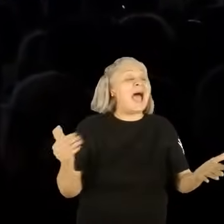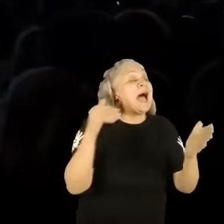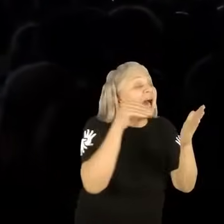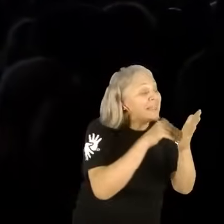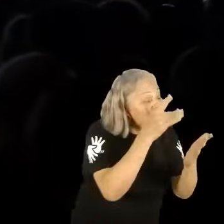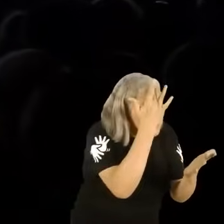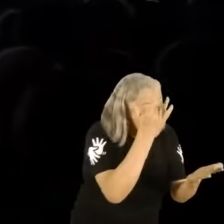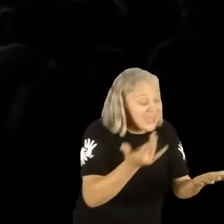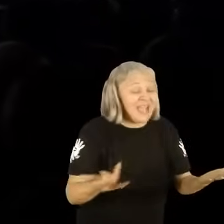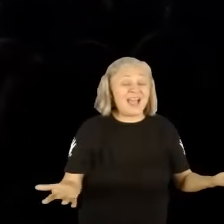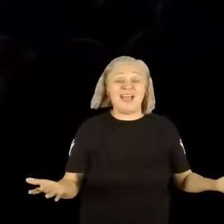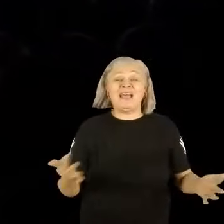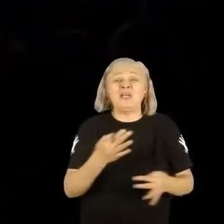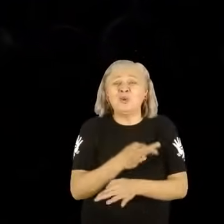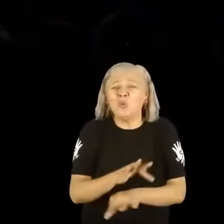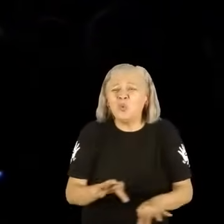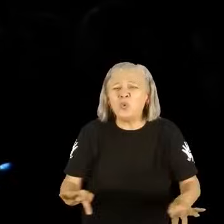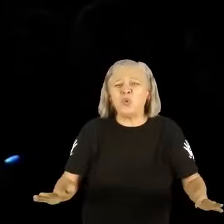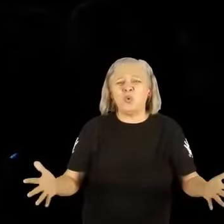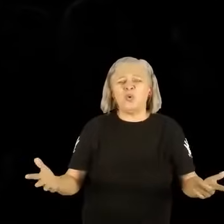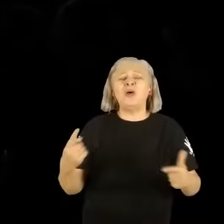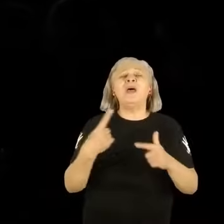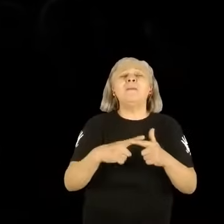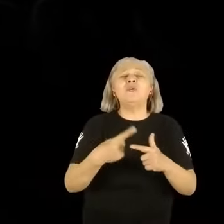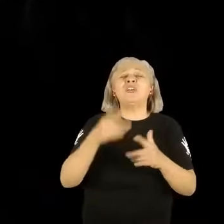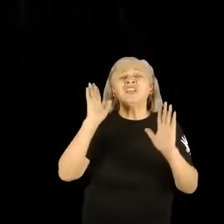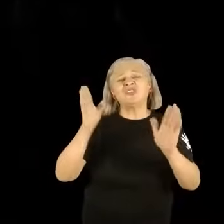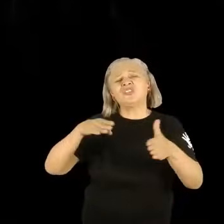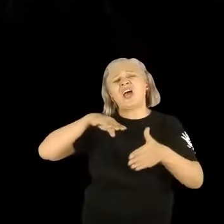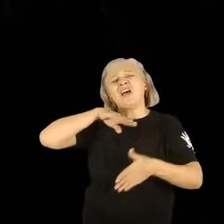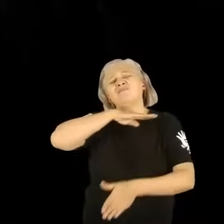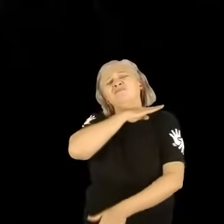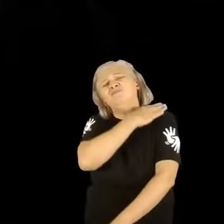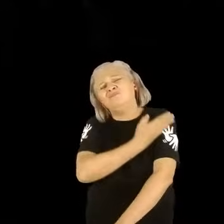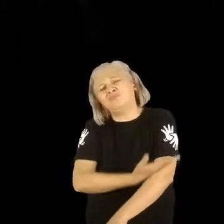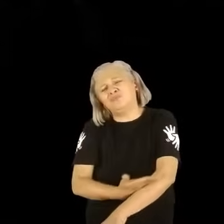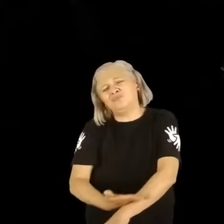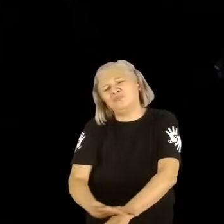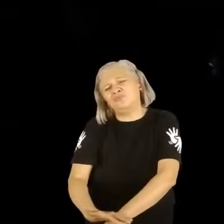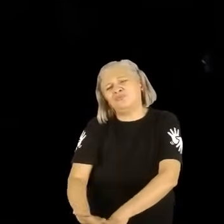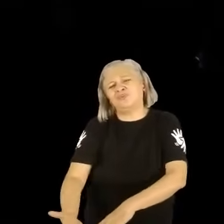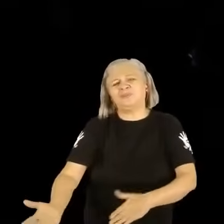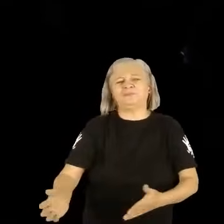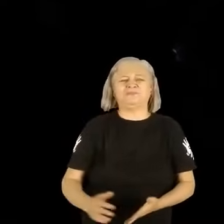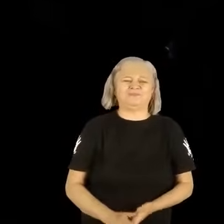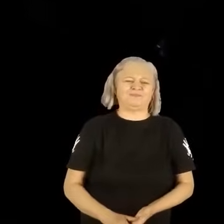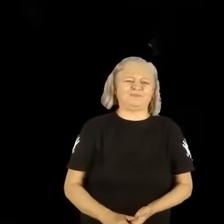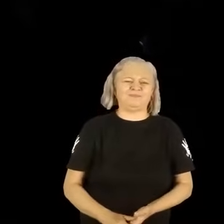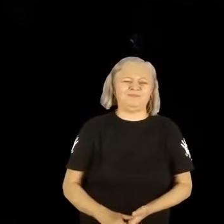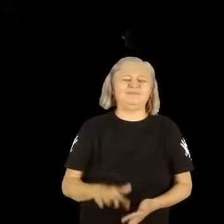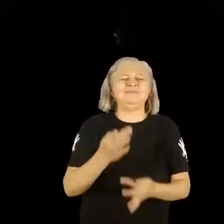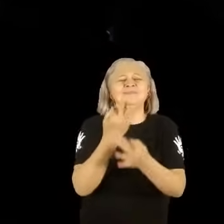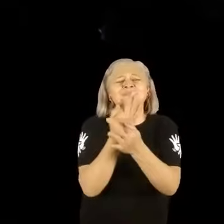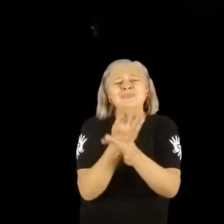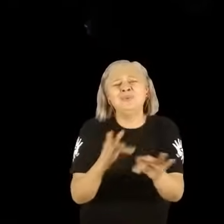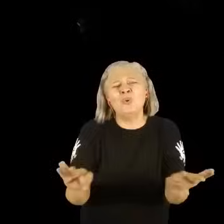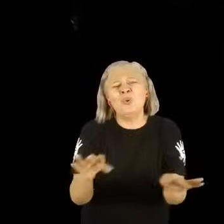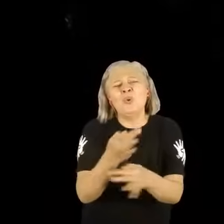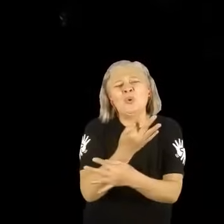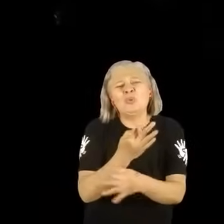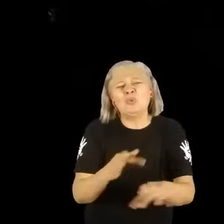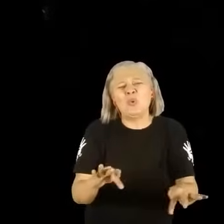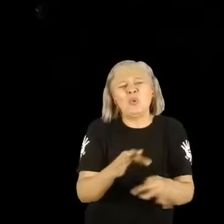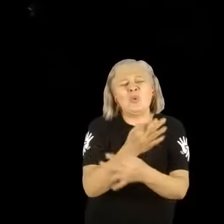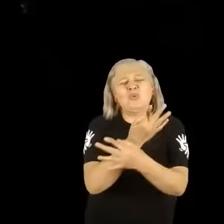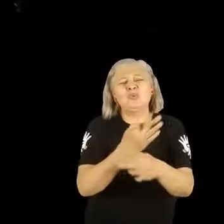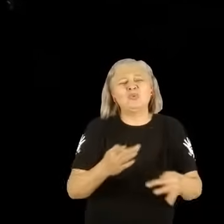amanhã. Porque já se tornou algo comum, é minha companheira fiel de muito